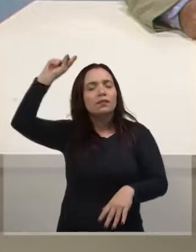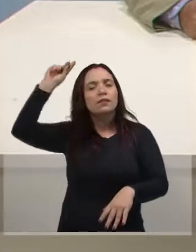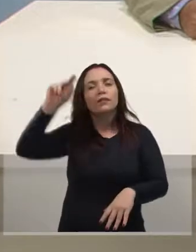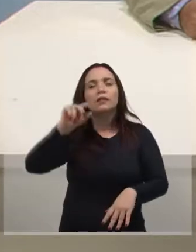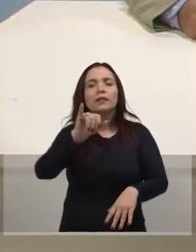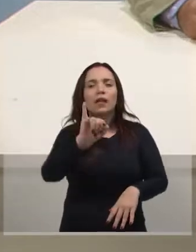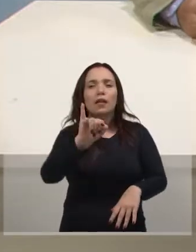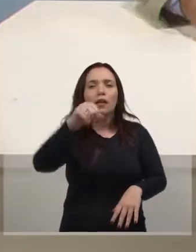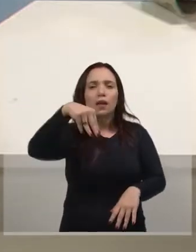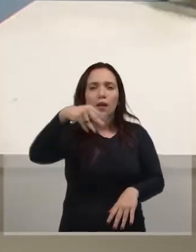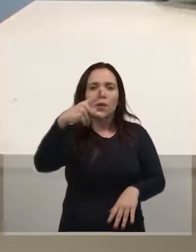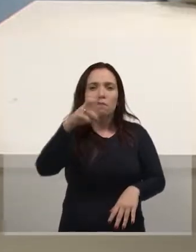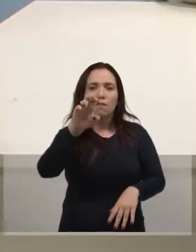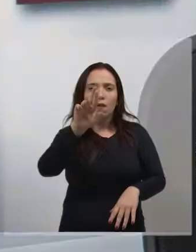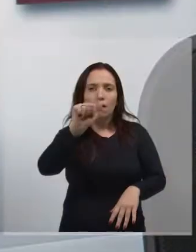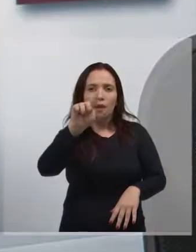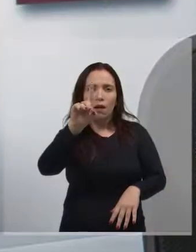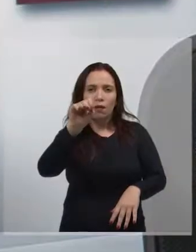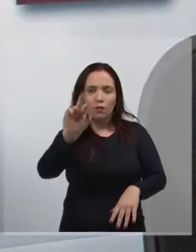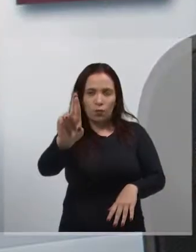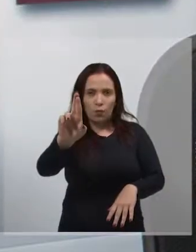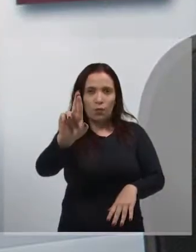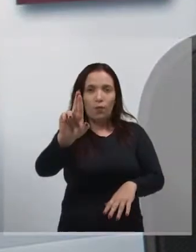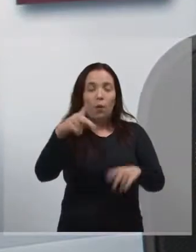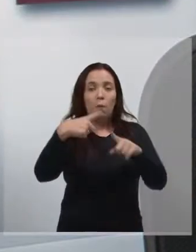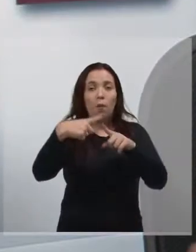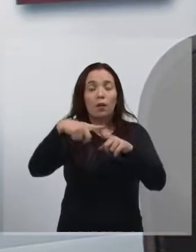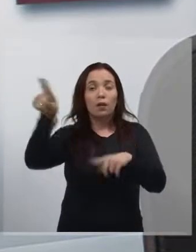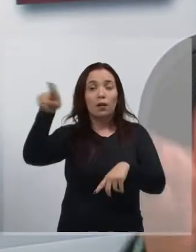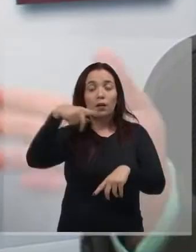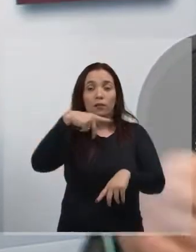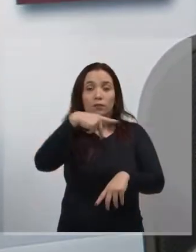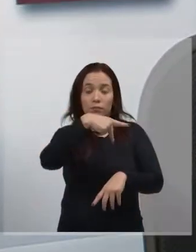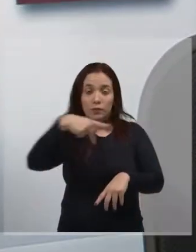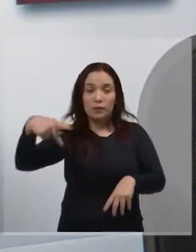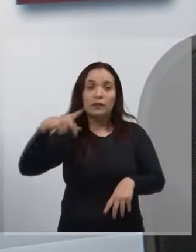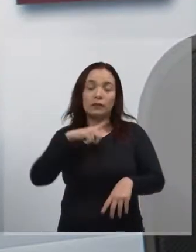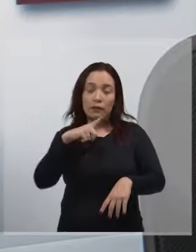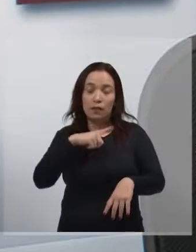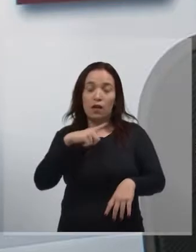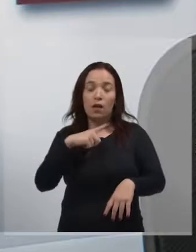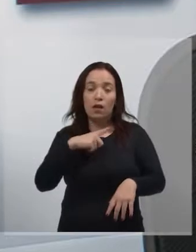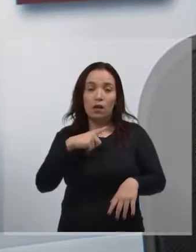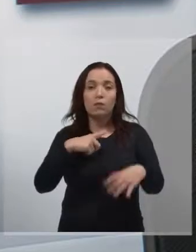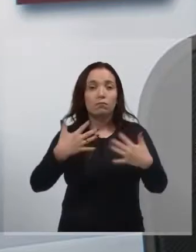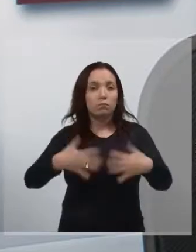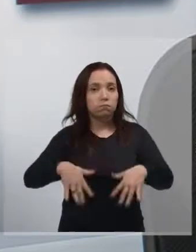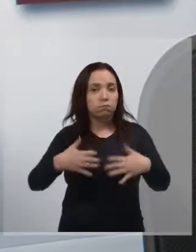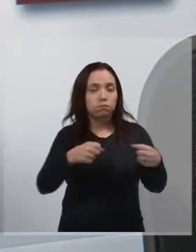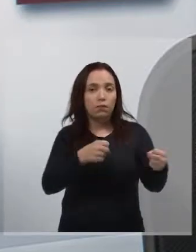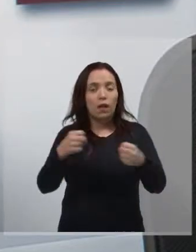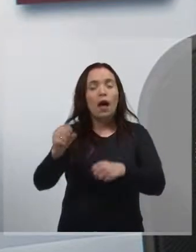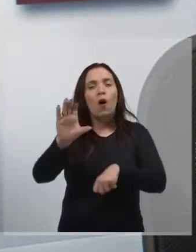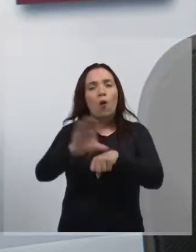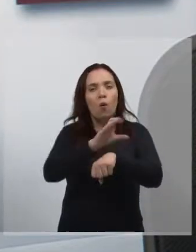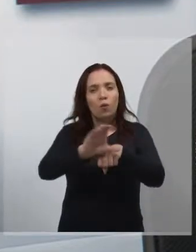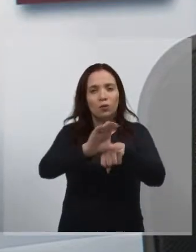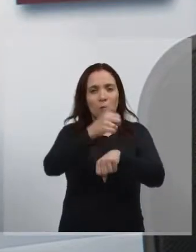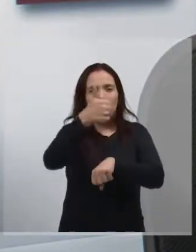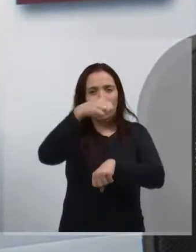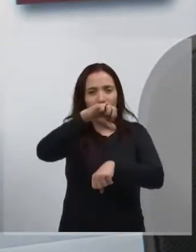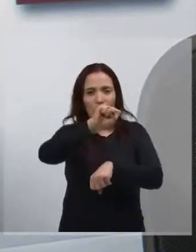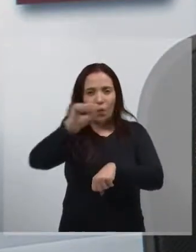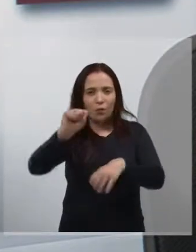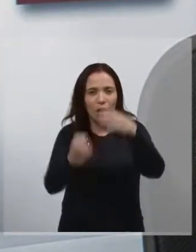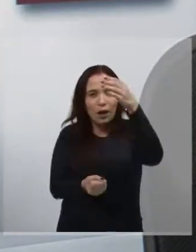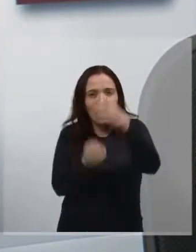verdade. Ainda é dos três poderes o mais forte, indiscutivelmente. Apesar da Constituição de 88 tentar fazer um equilíbrio